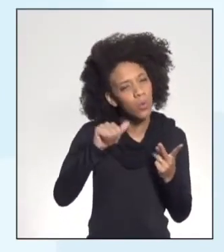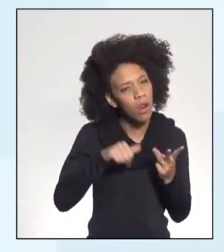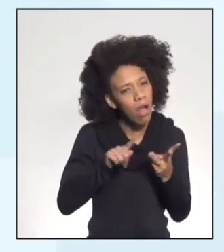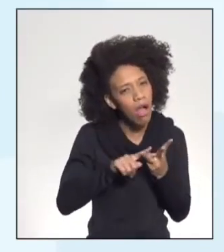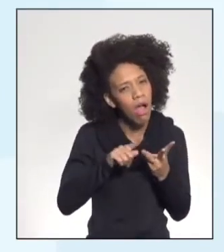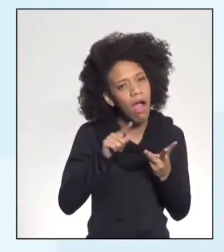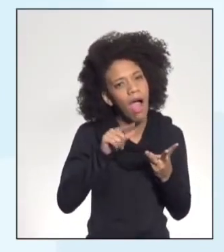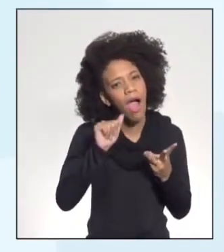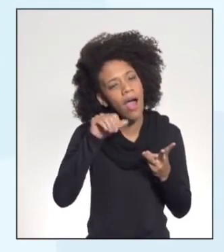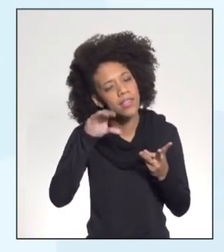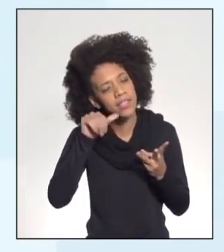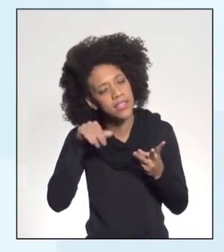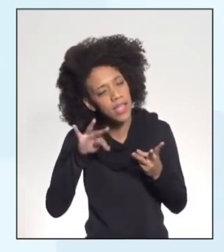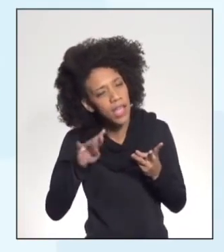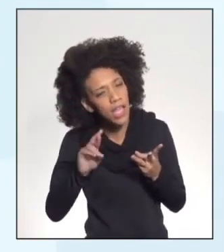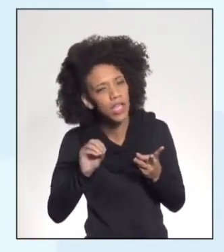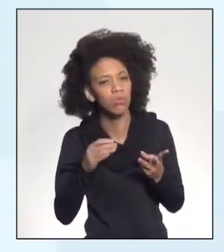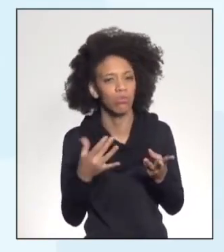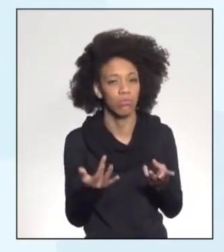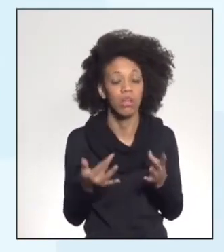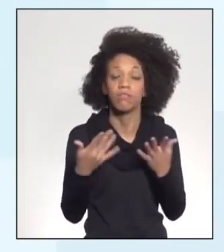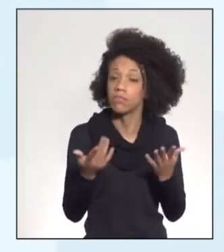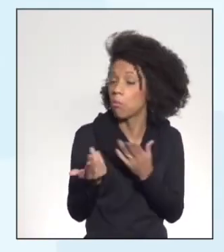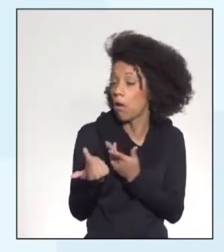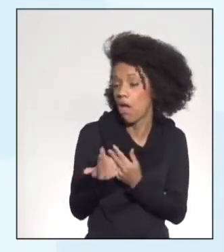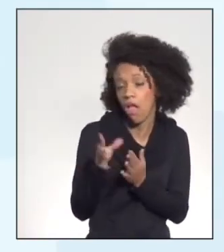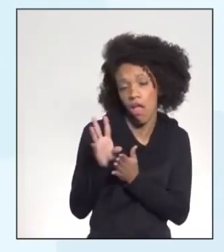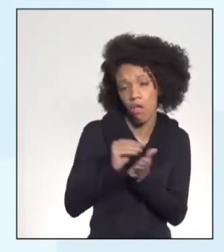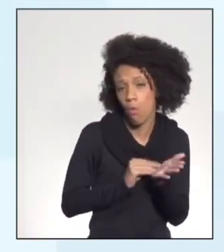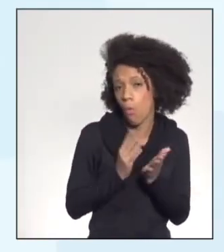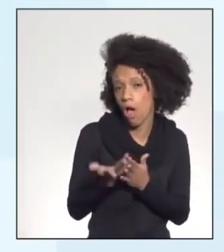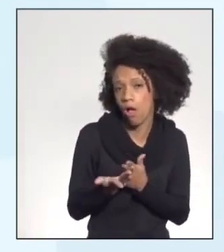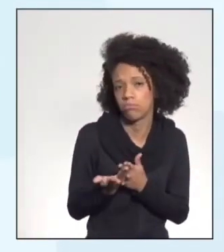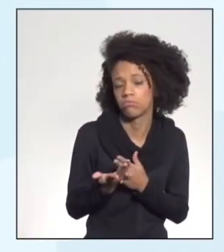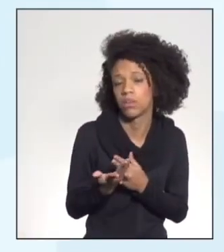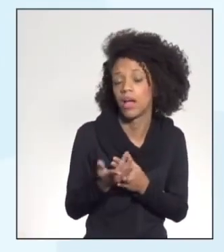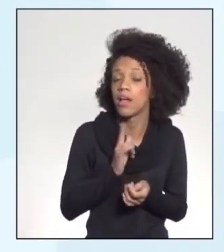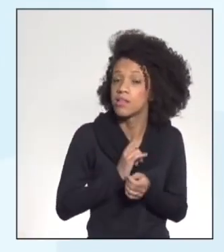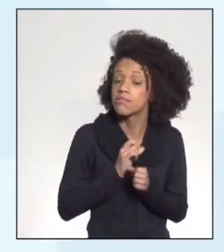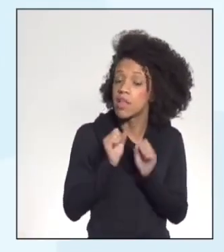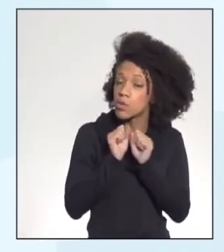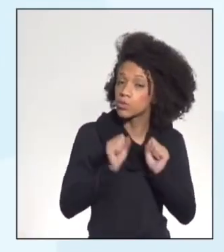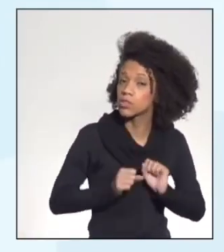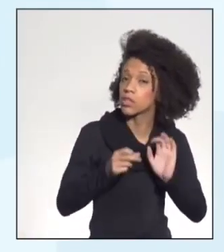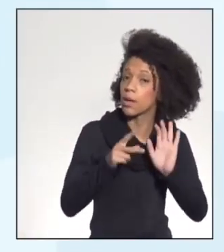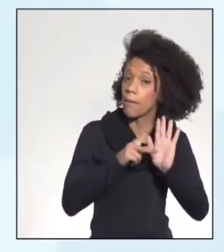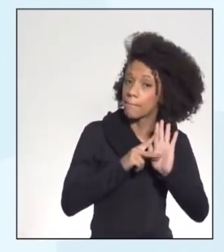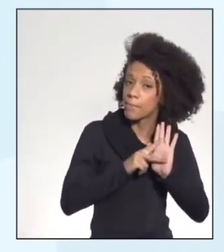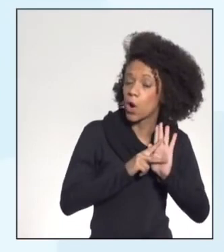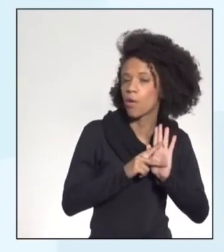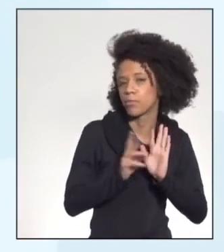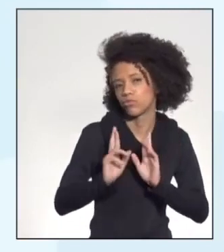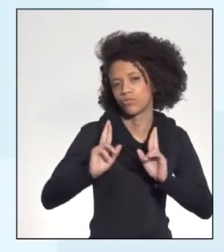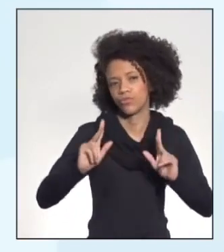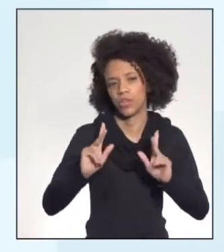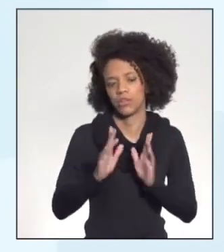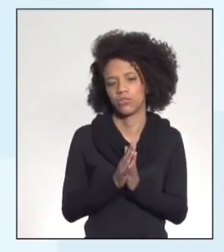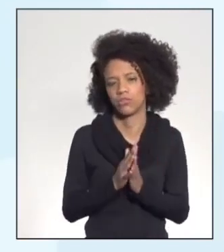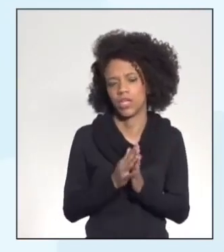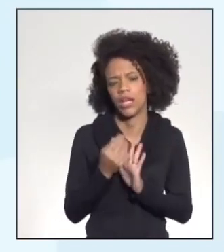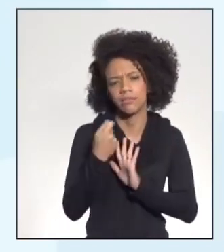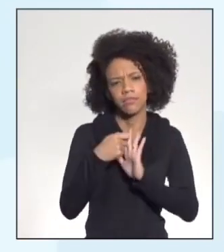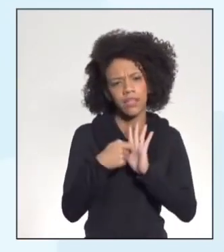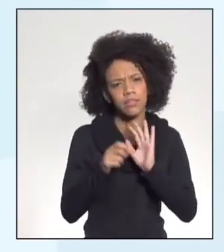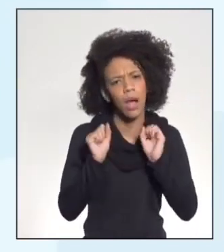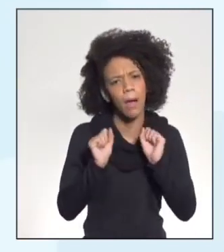sem acento. O registro musical, pessoal, é a mesma coisa. Ele tem um sistema próprio dele diferente. E essa escrita ela